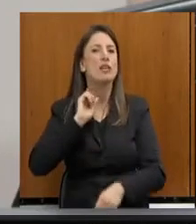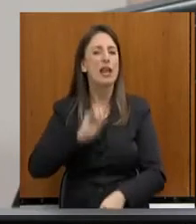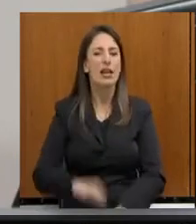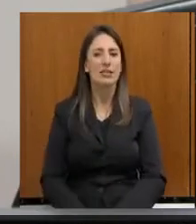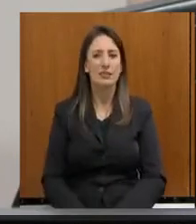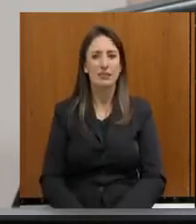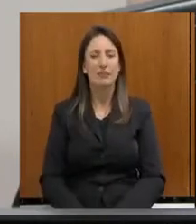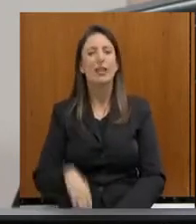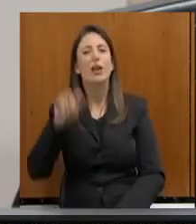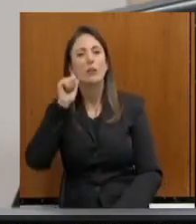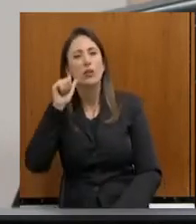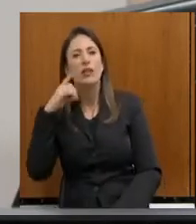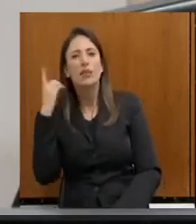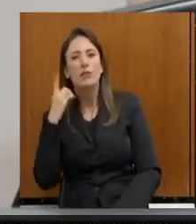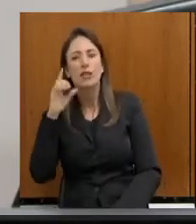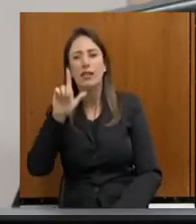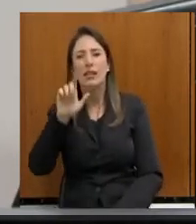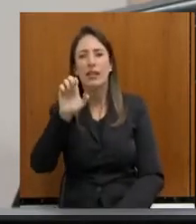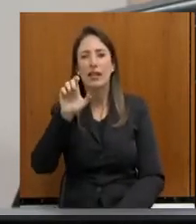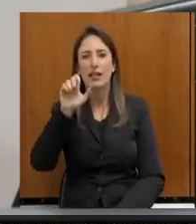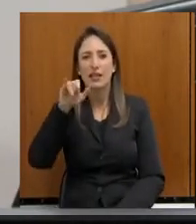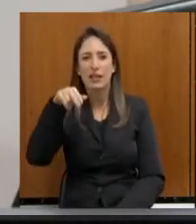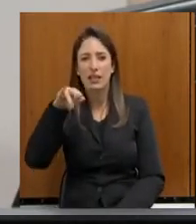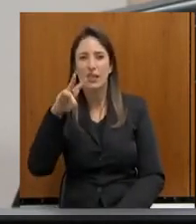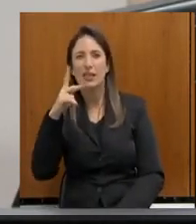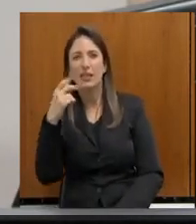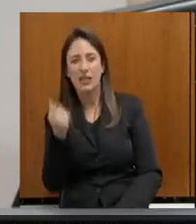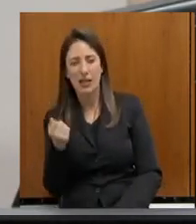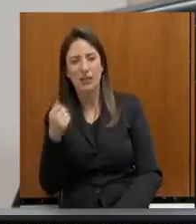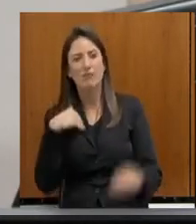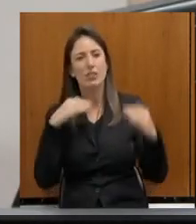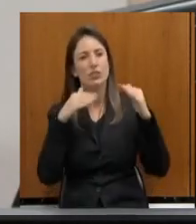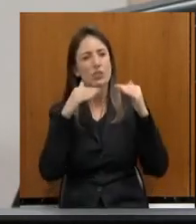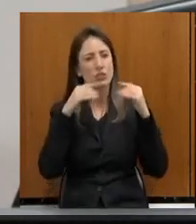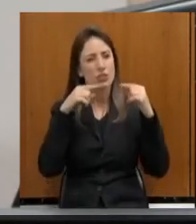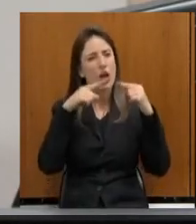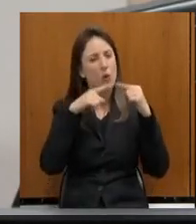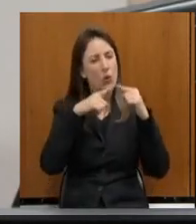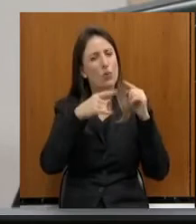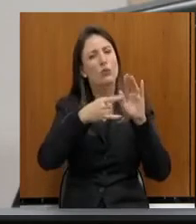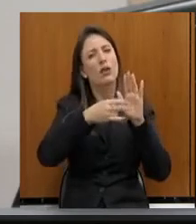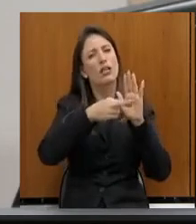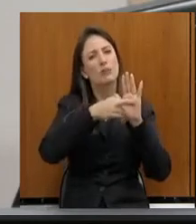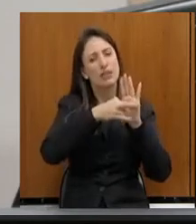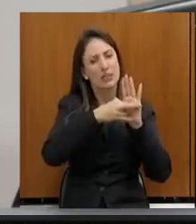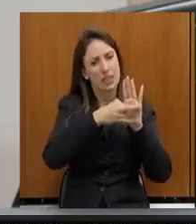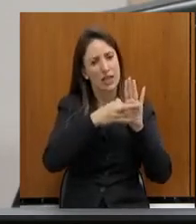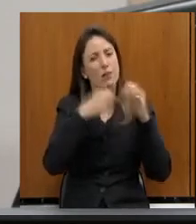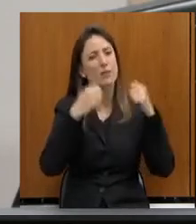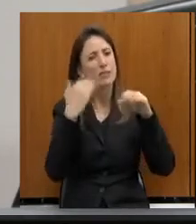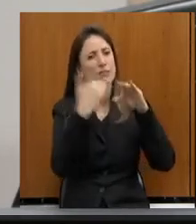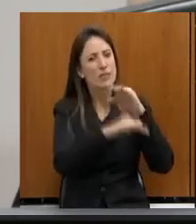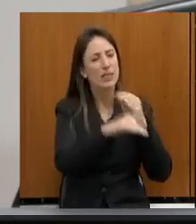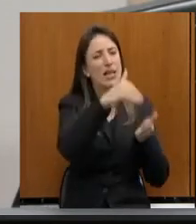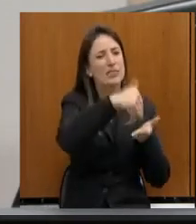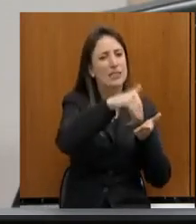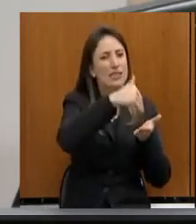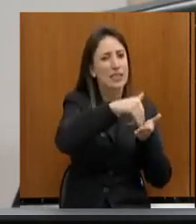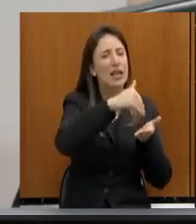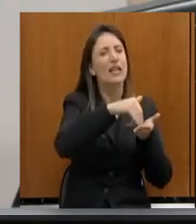é que é de acordo com o regimento interno de caminhada Secretaria de Estado de Meio Ambiente e desenvolvimento sustentável